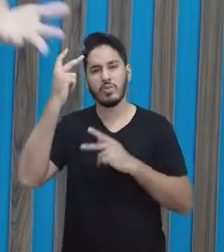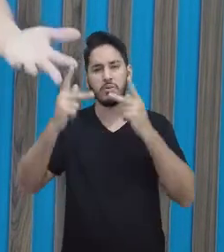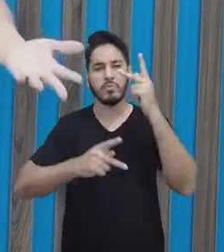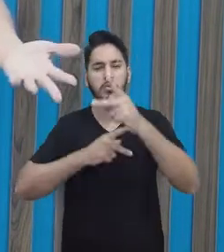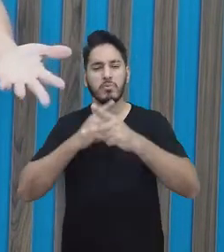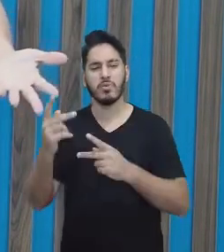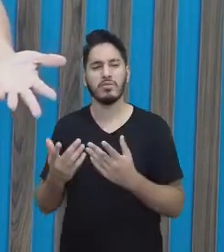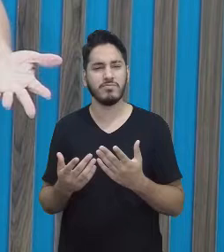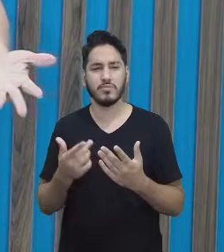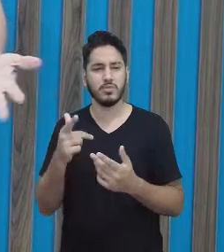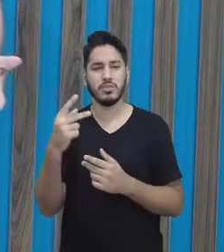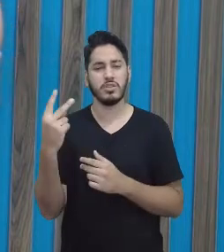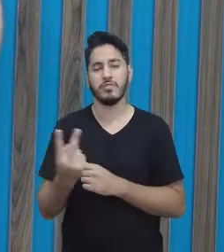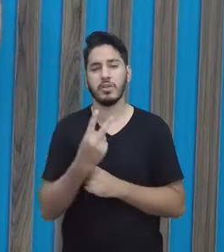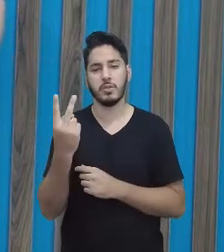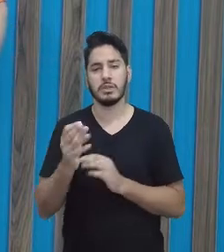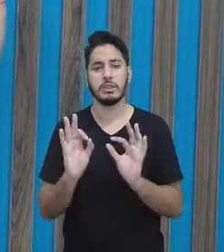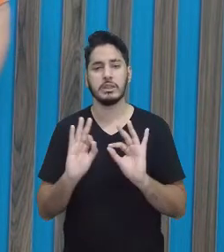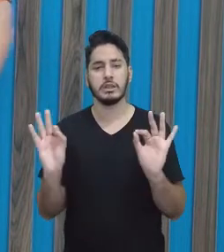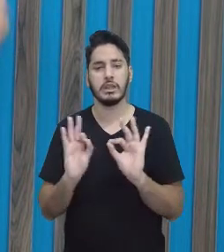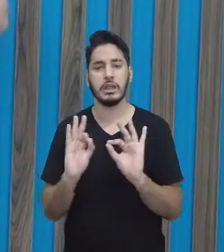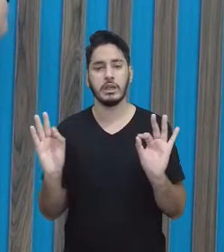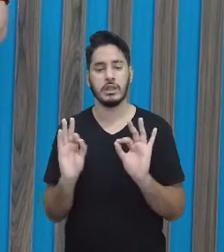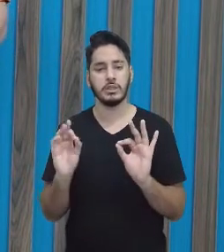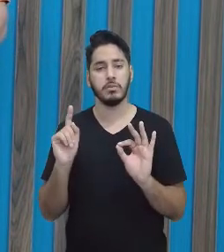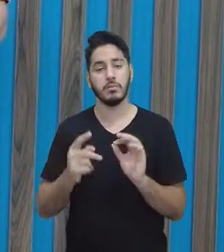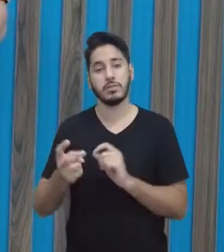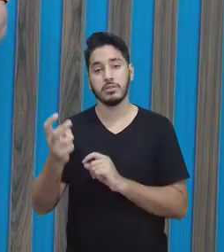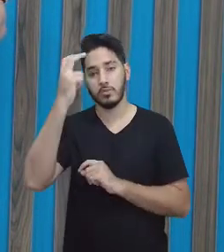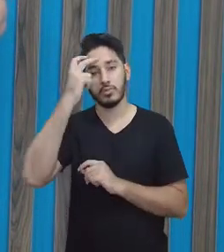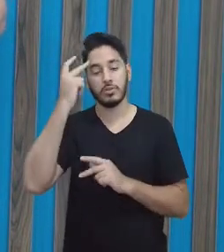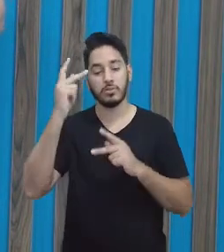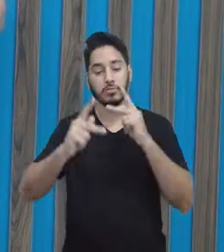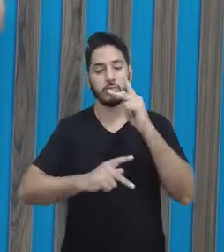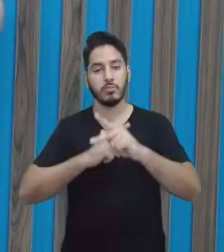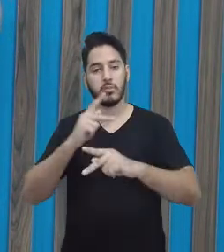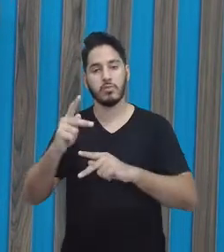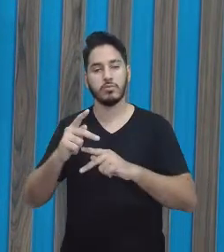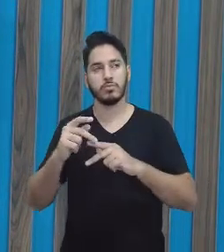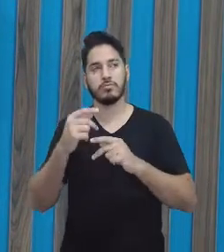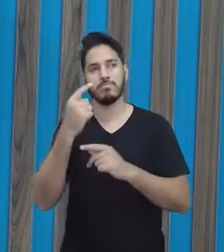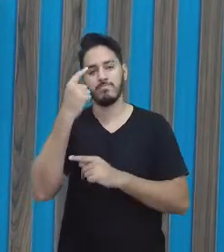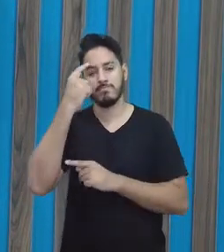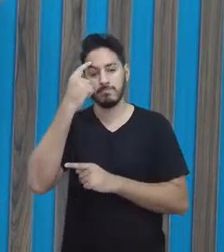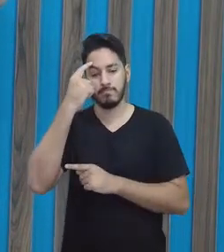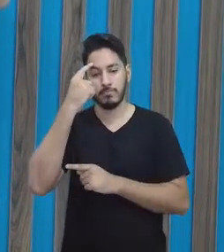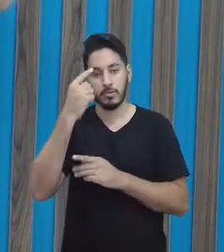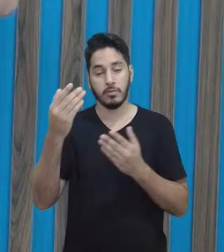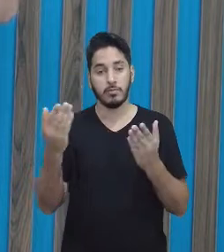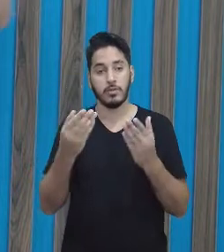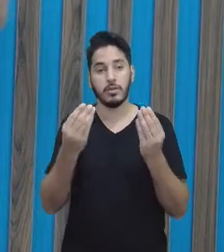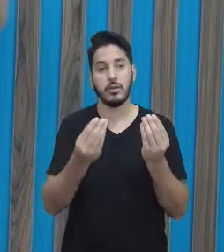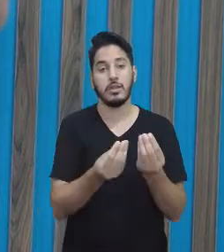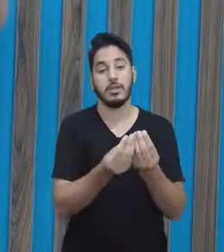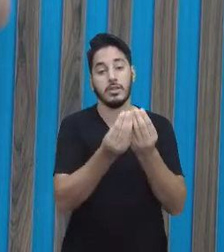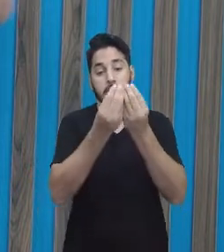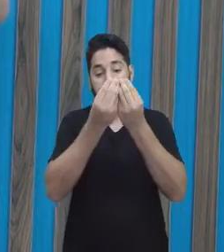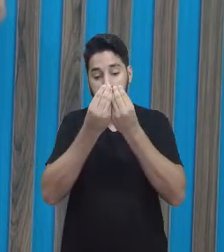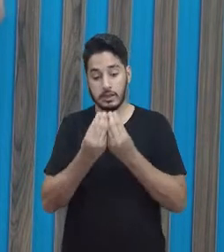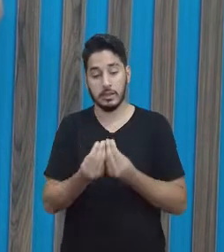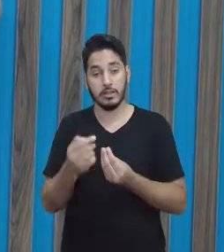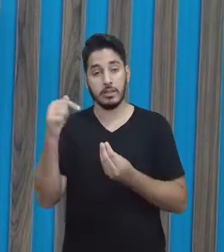iria trazer valorização nenhuma para essa cultura do povo. Então, ele precisou trazer para o universo,